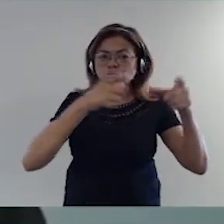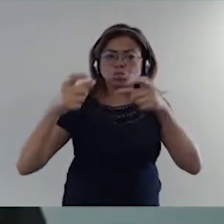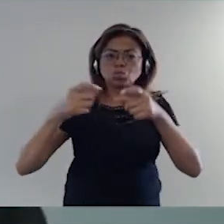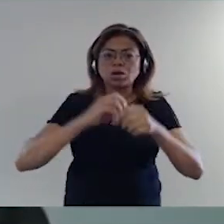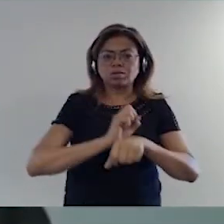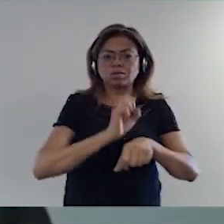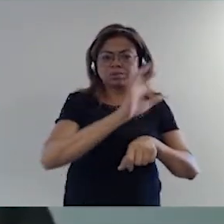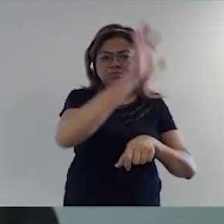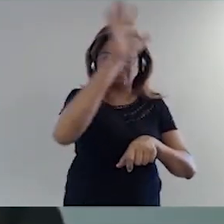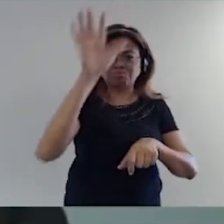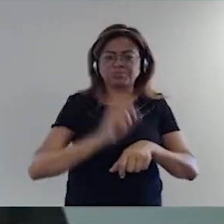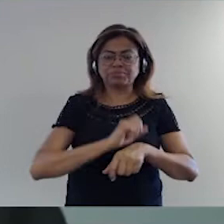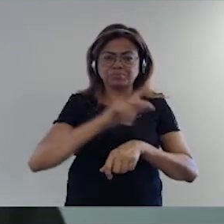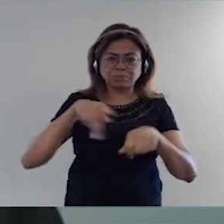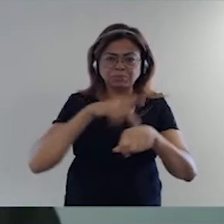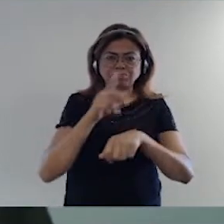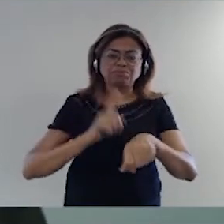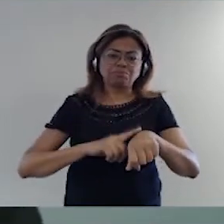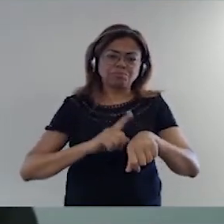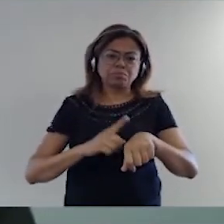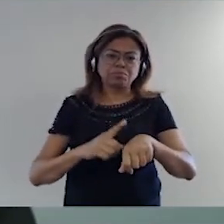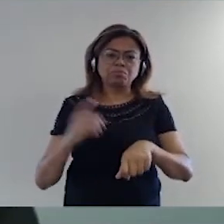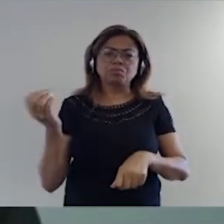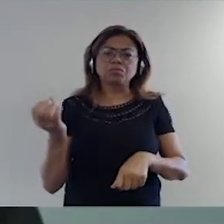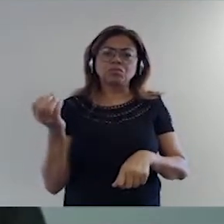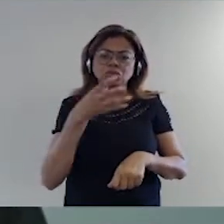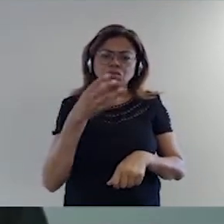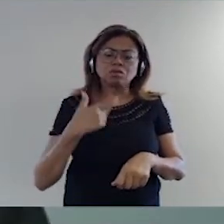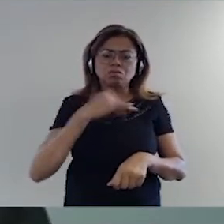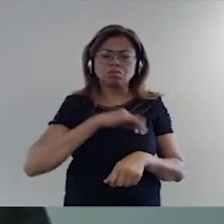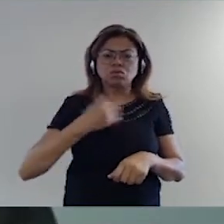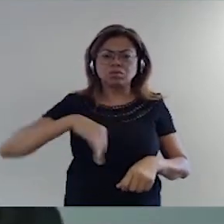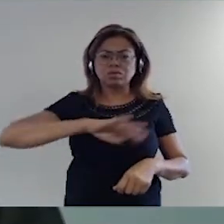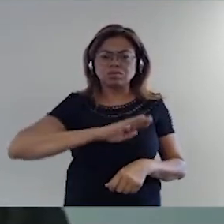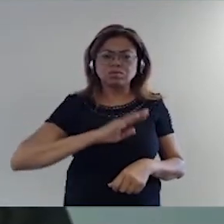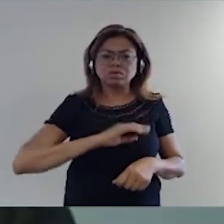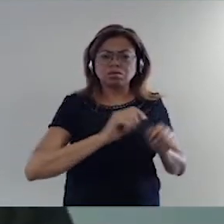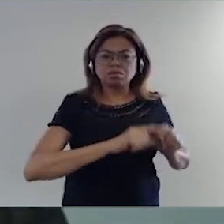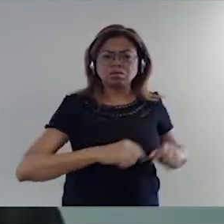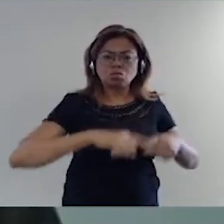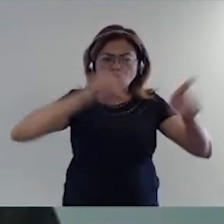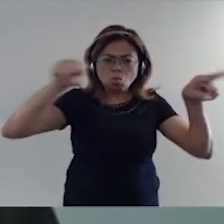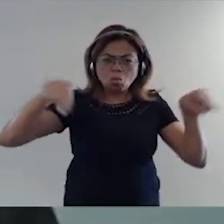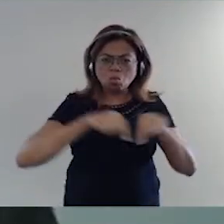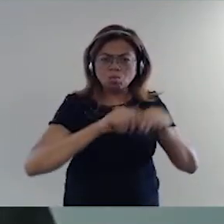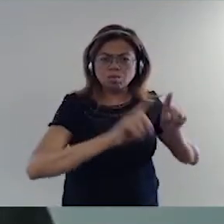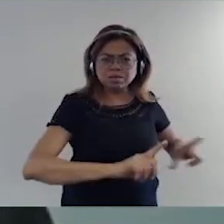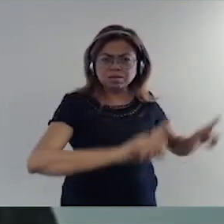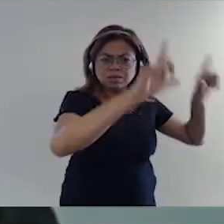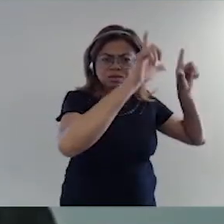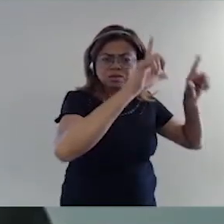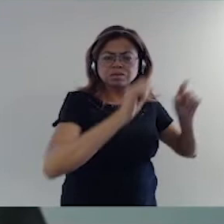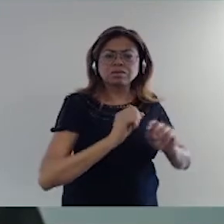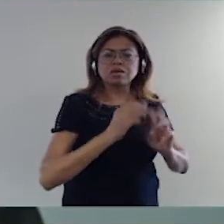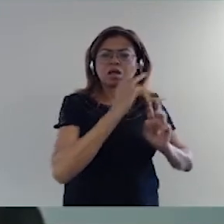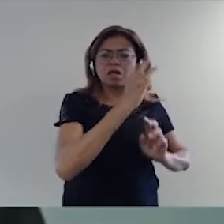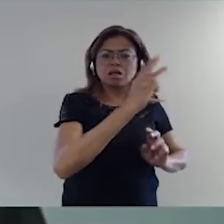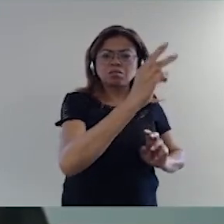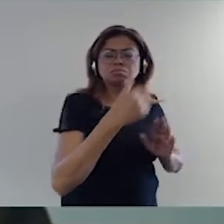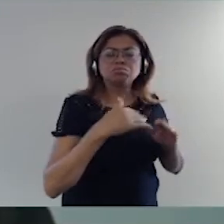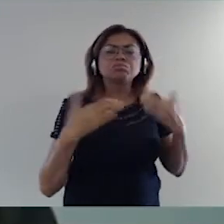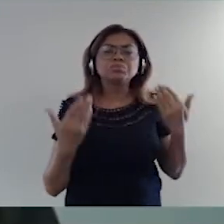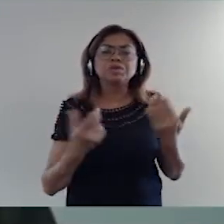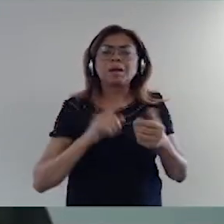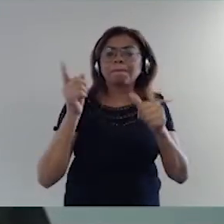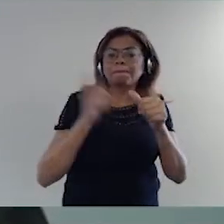novo que nos permite estar aqui numa sala virtual, ele demanda algumas reflexões. E a primeira delas,